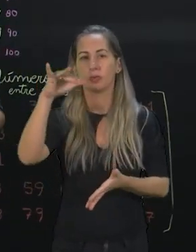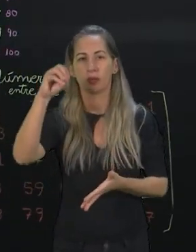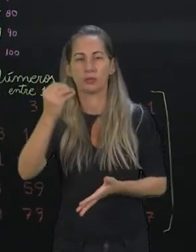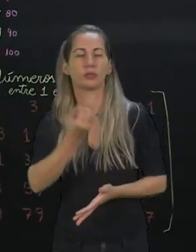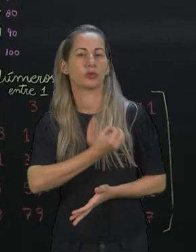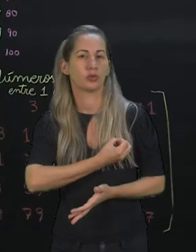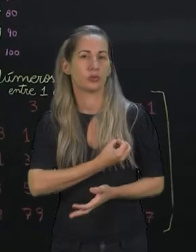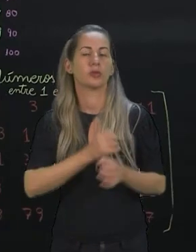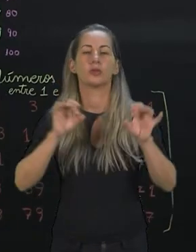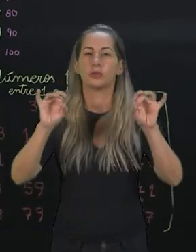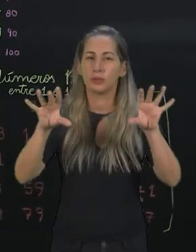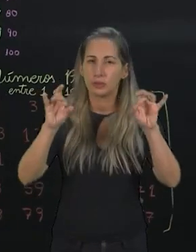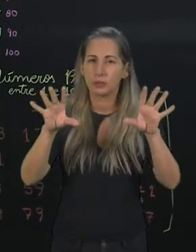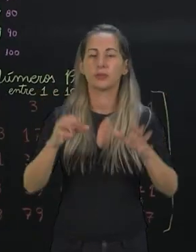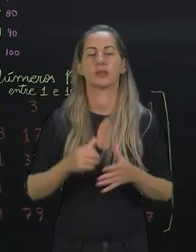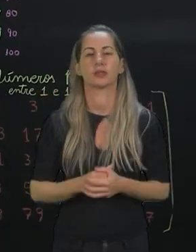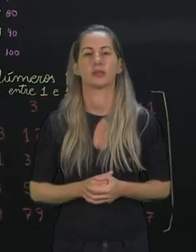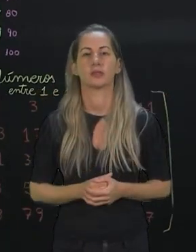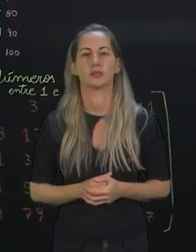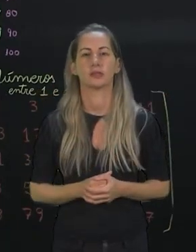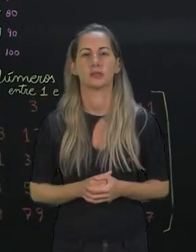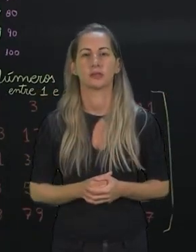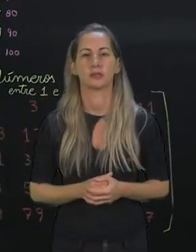os principais, que são